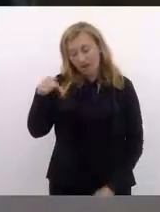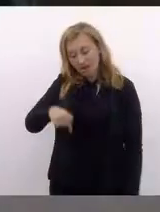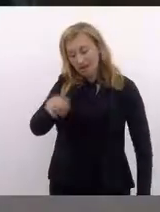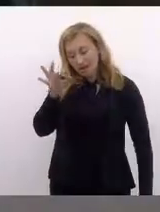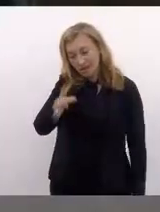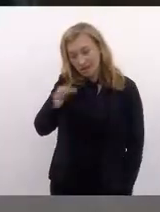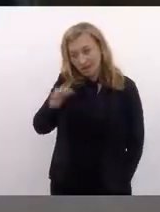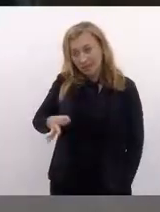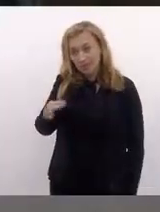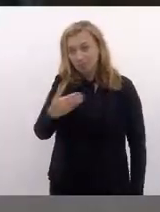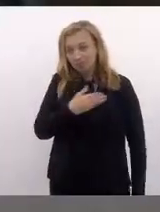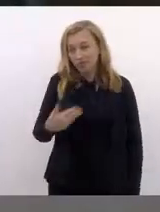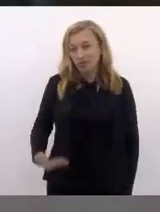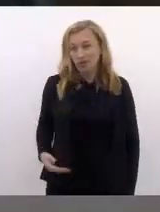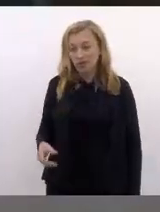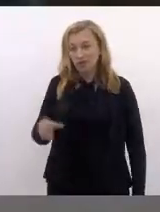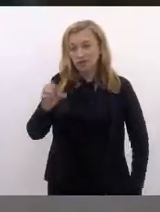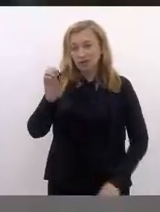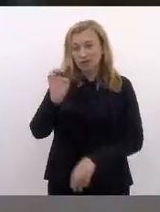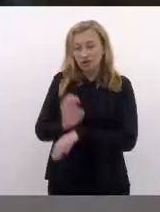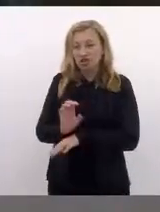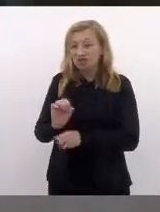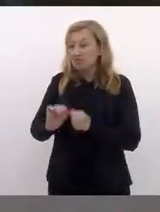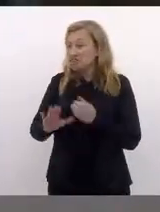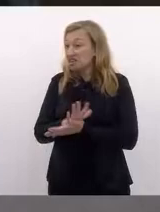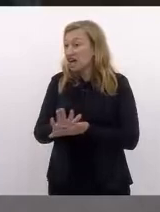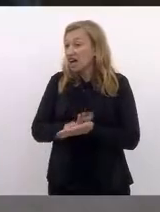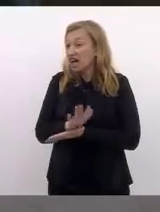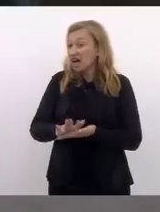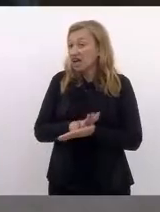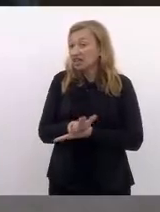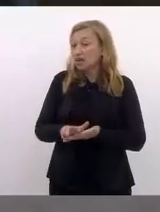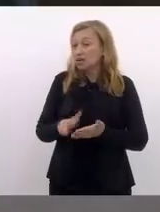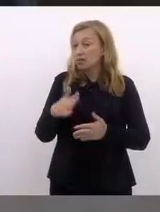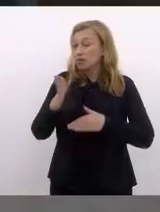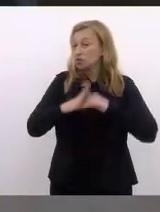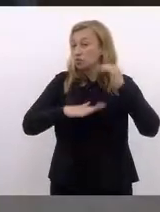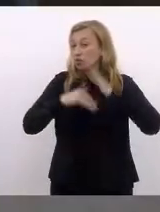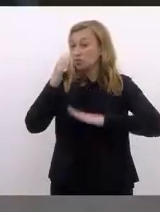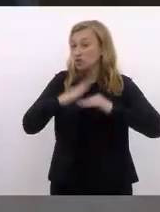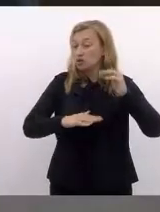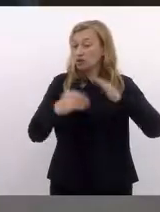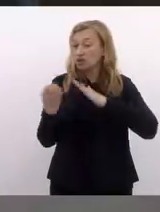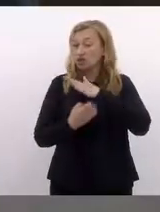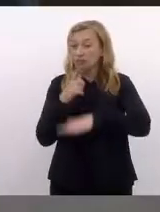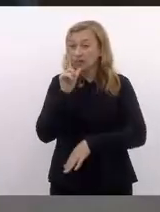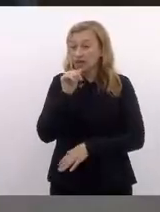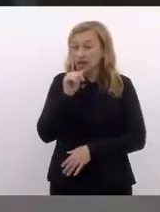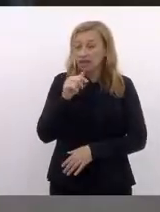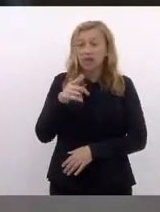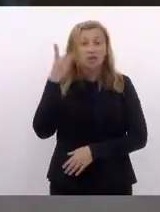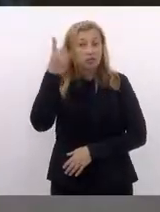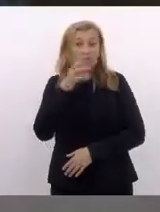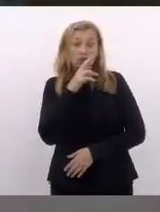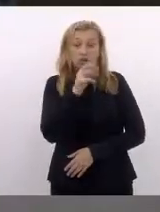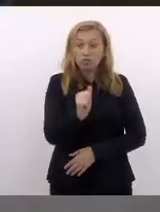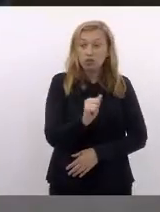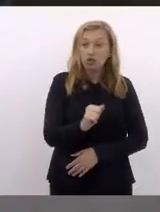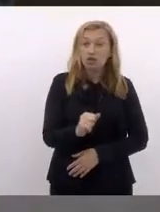convicta de que o governo do estado nada a ver se ele ser Daiana pelo contrário Deputado Rodrigo a Mourinho